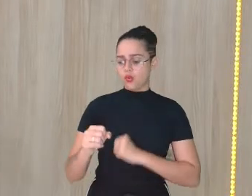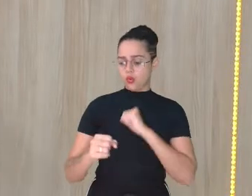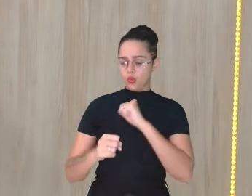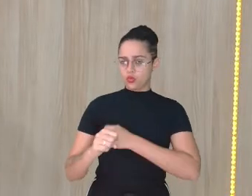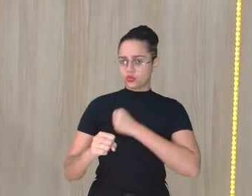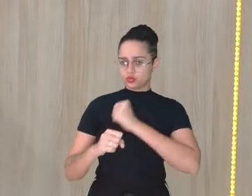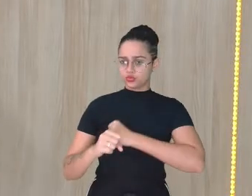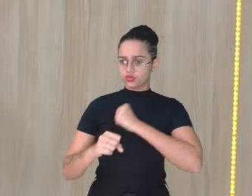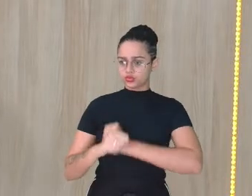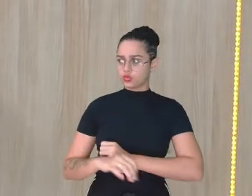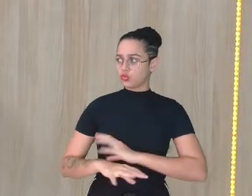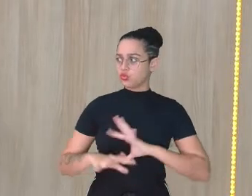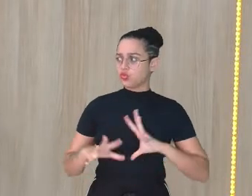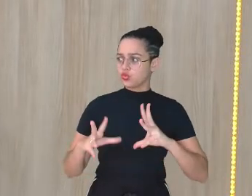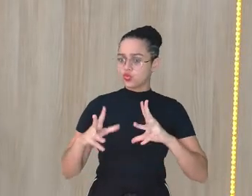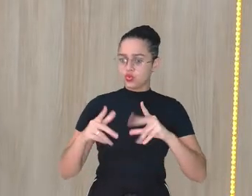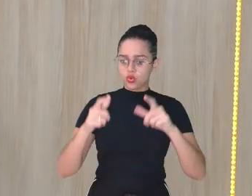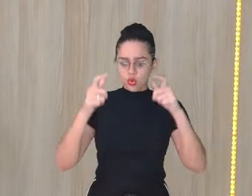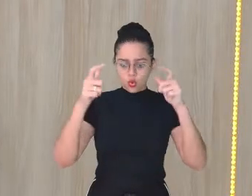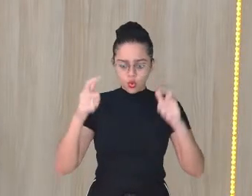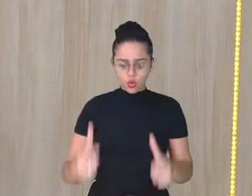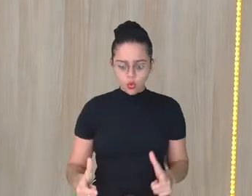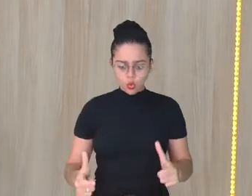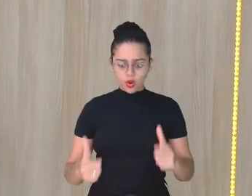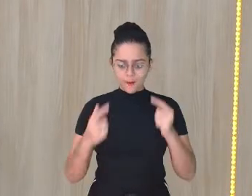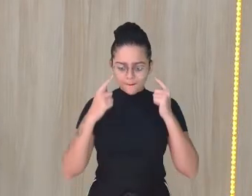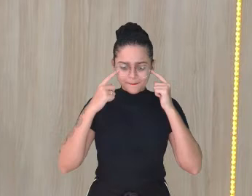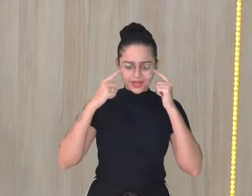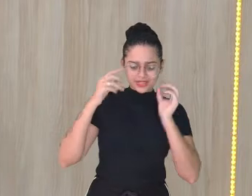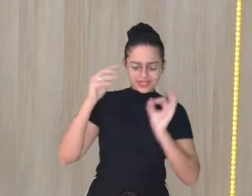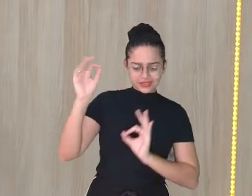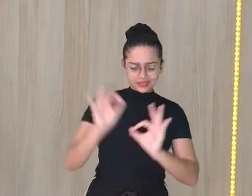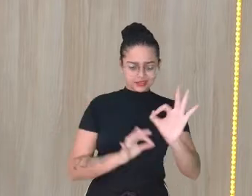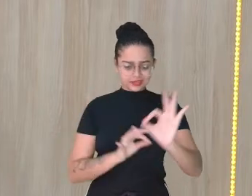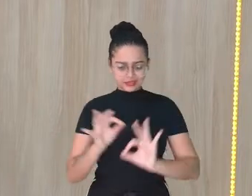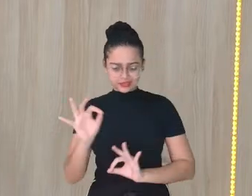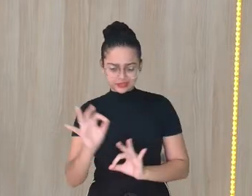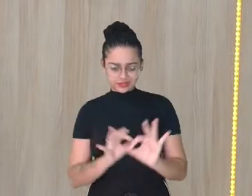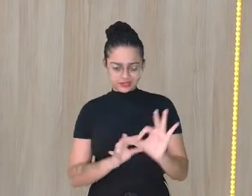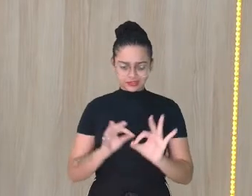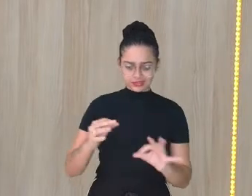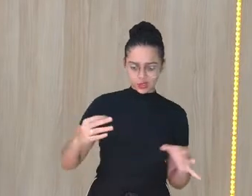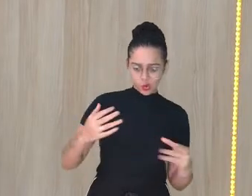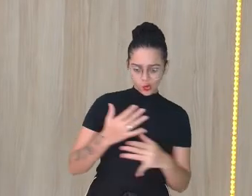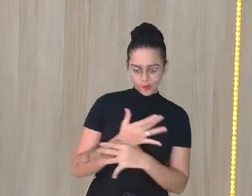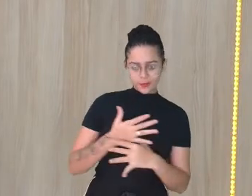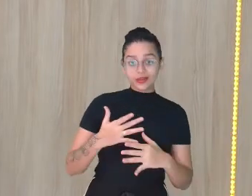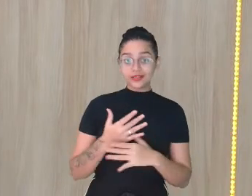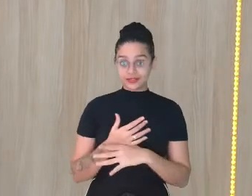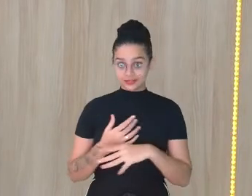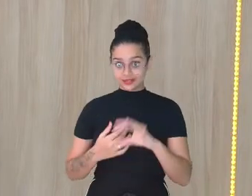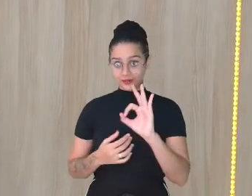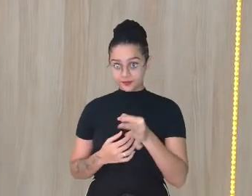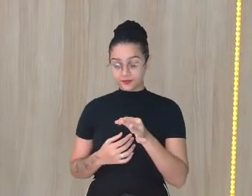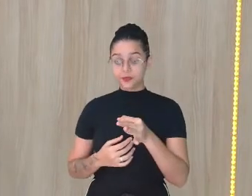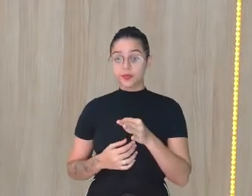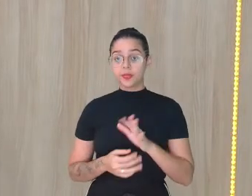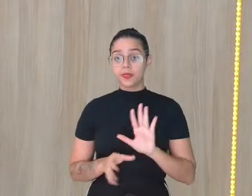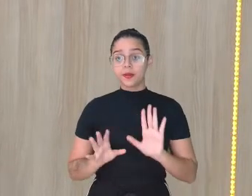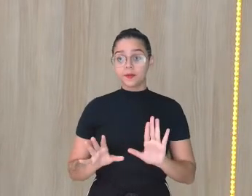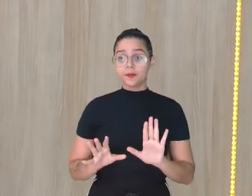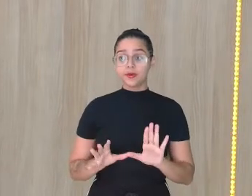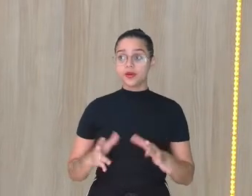um todo, né, no espaço, aquele espaço ser preenchido urbanisticamente, né?